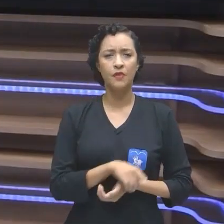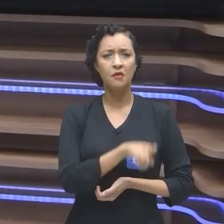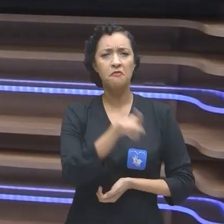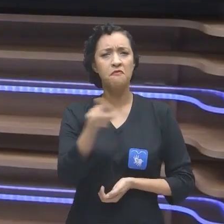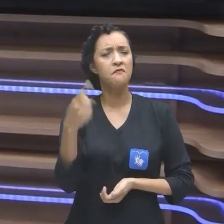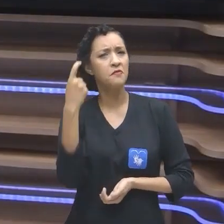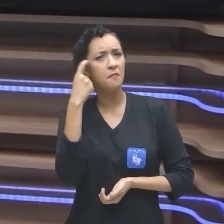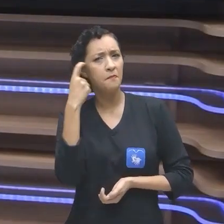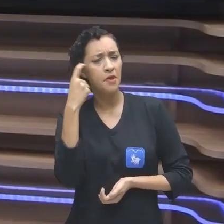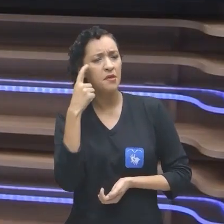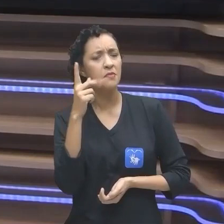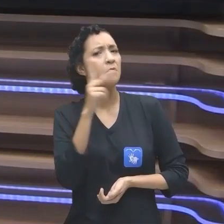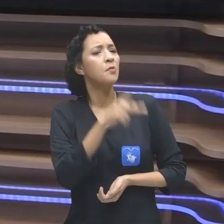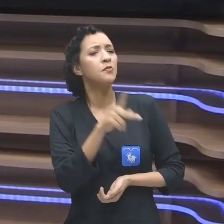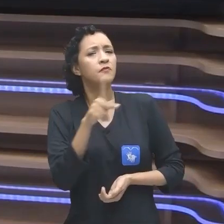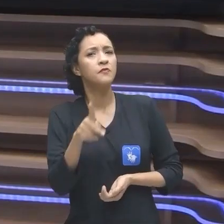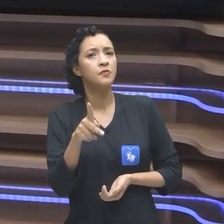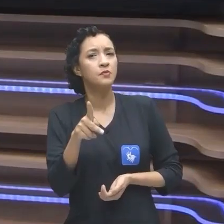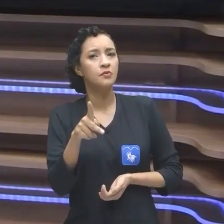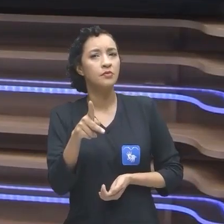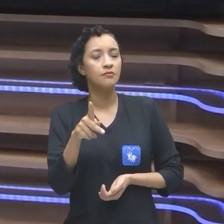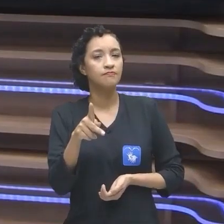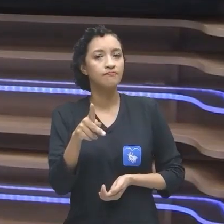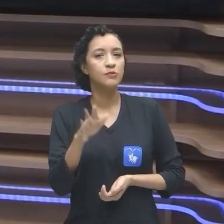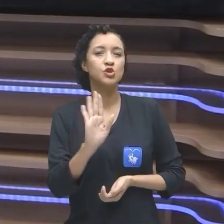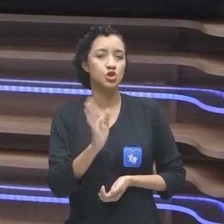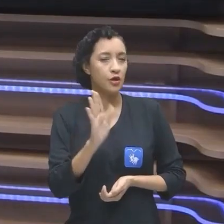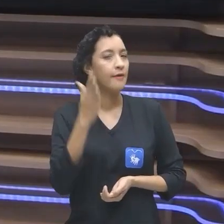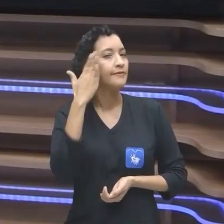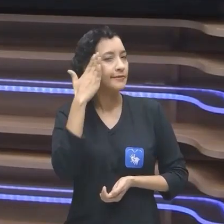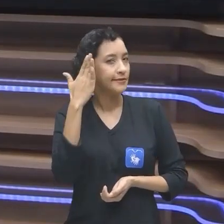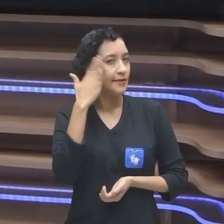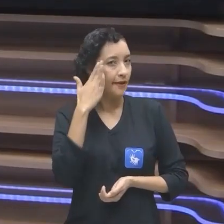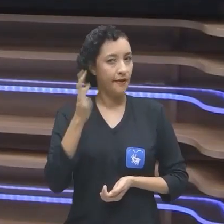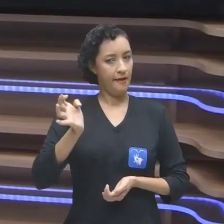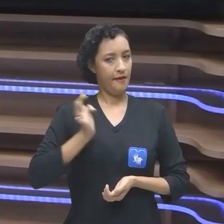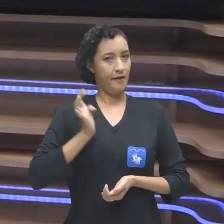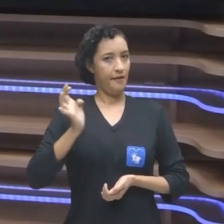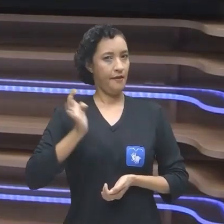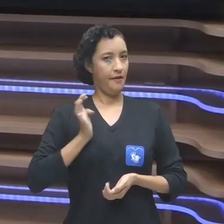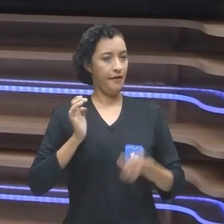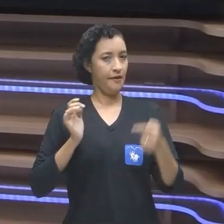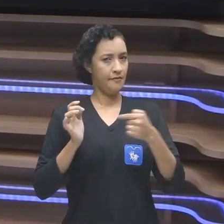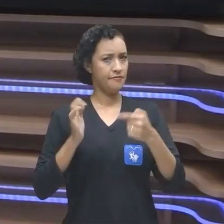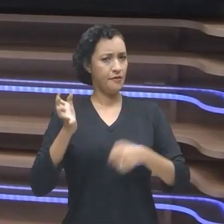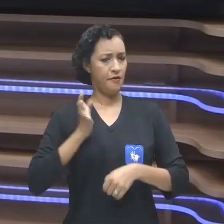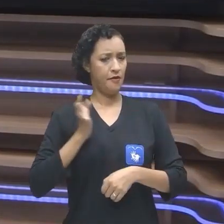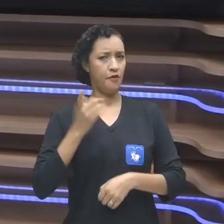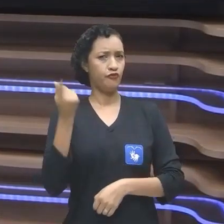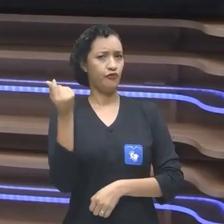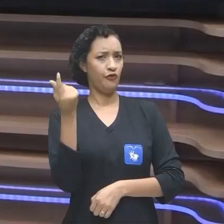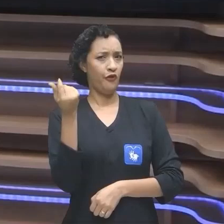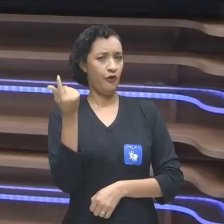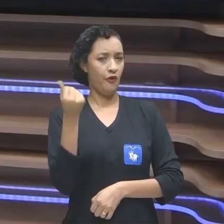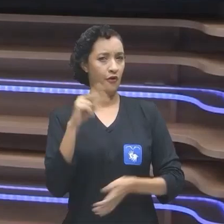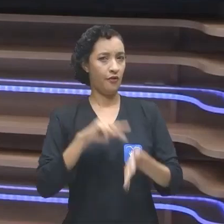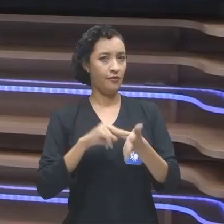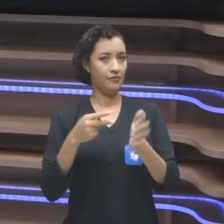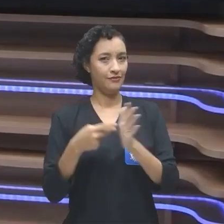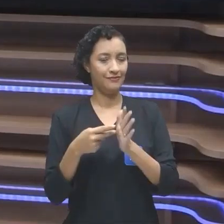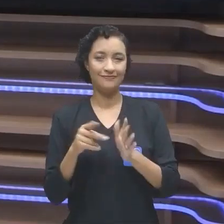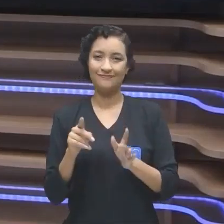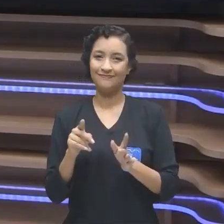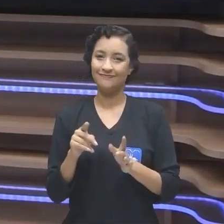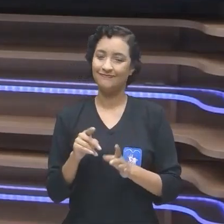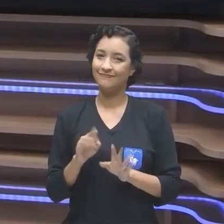mas professora, já sei, riqueza, recurso é dinheiro. Mas eu quero dizer